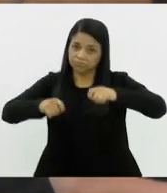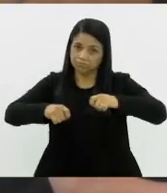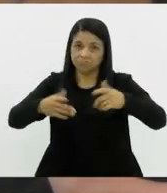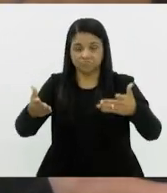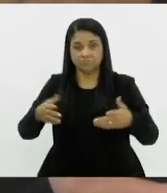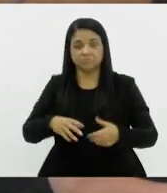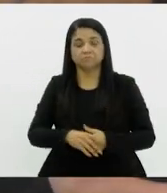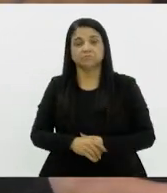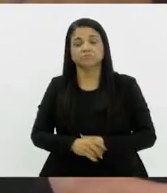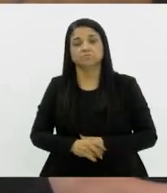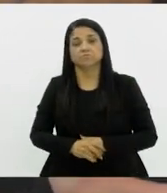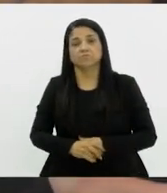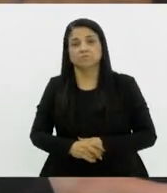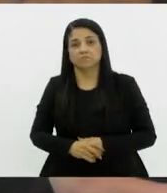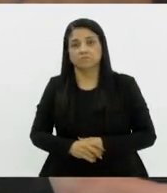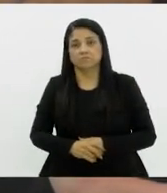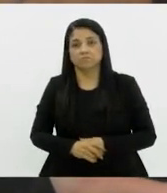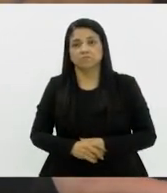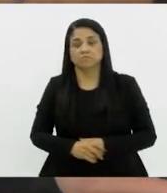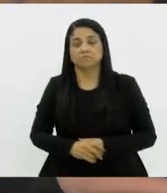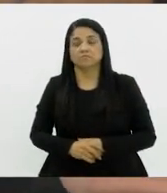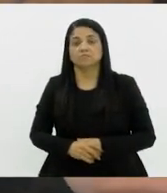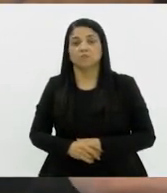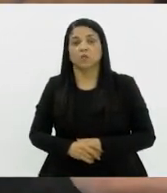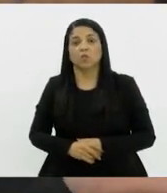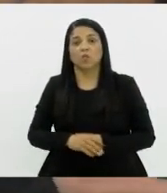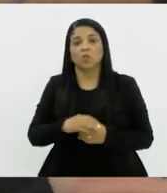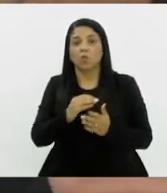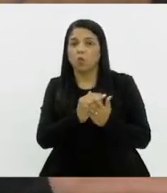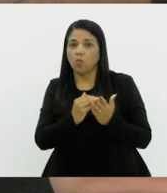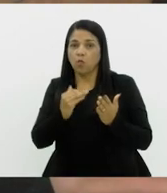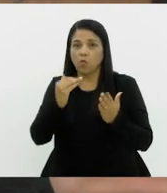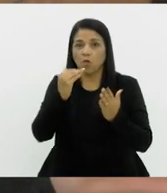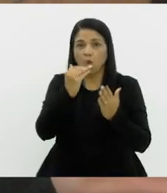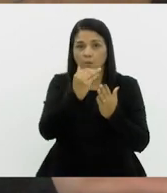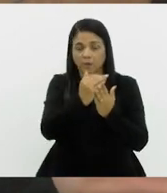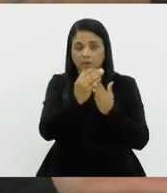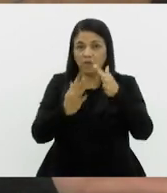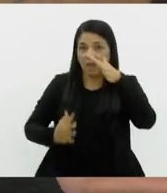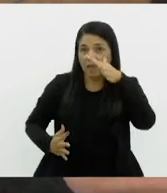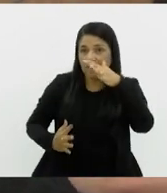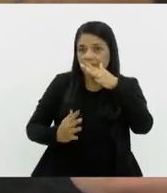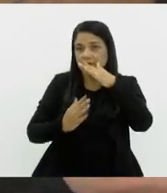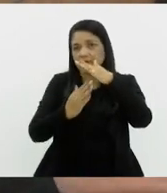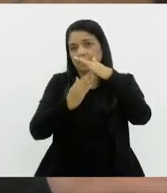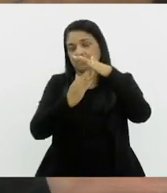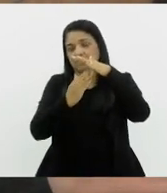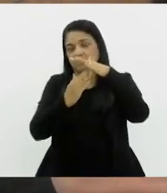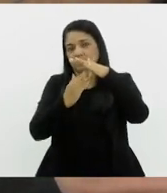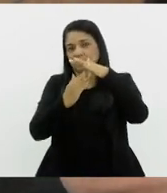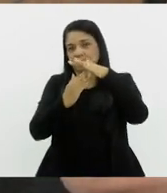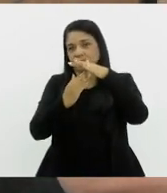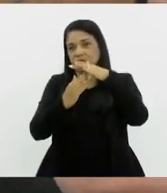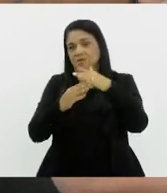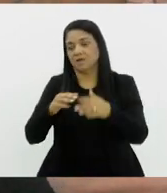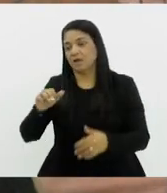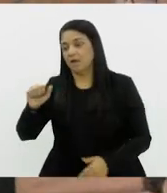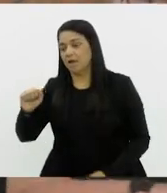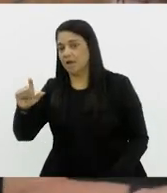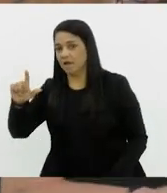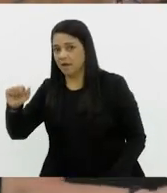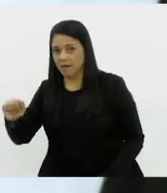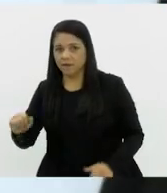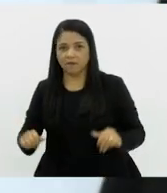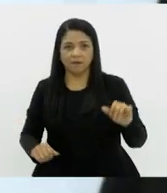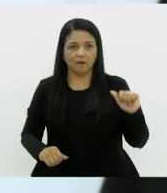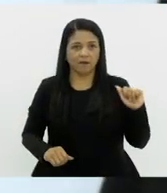último, o aumento definitivo do limite vertical inferior entre as posições Alá e Caiçara, que seria